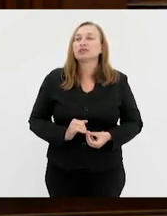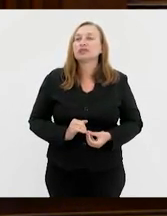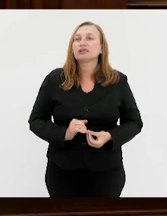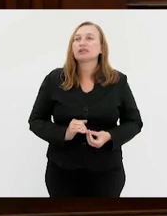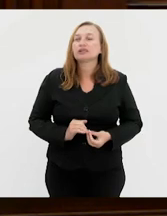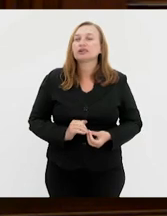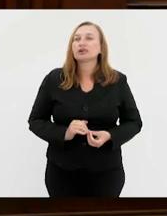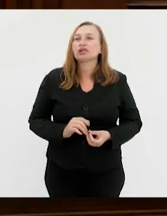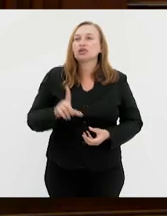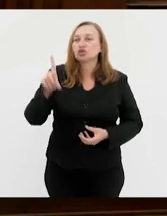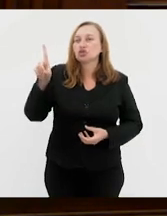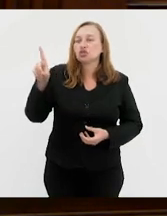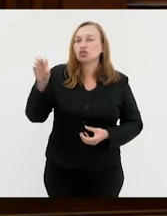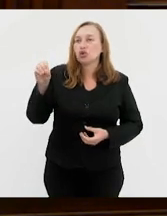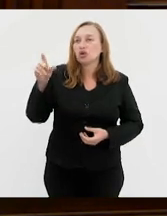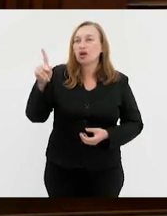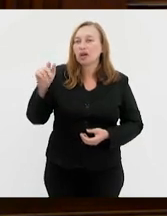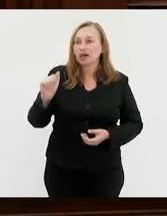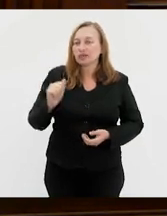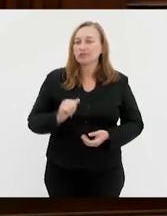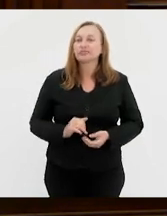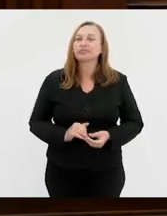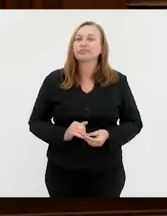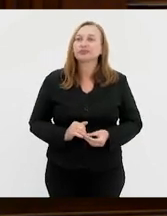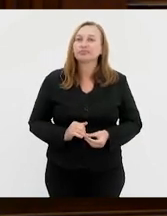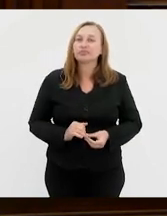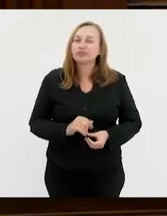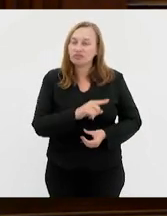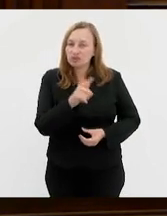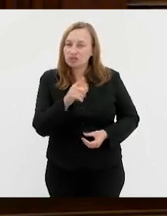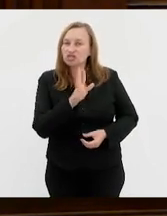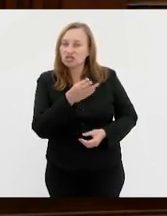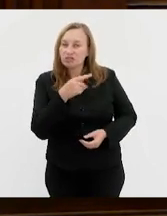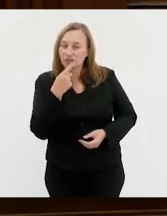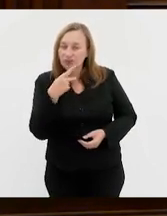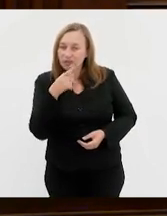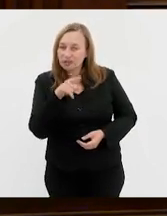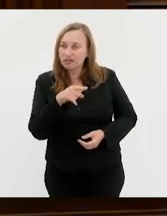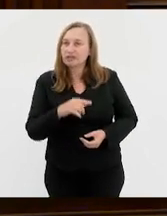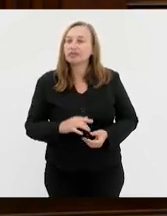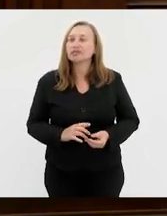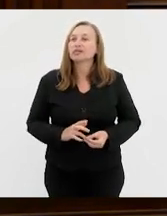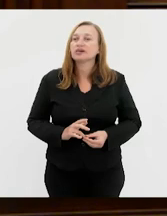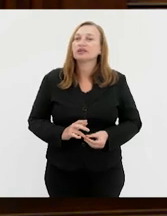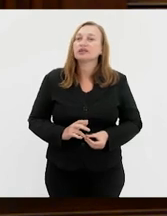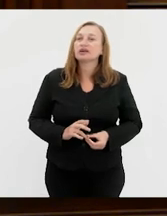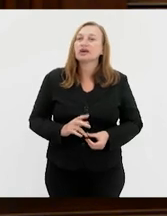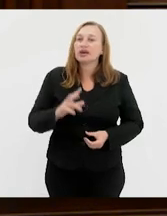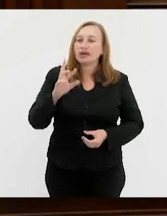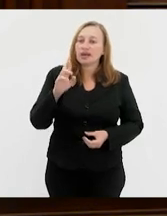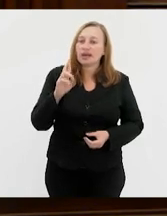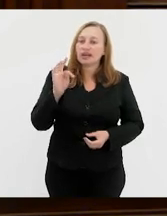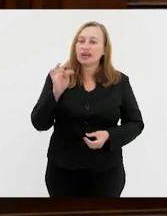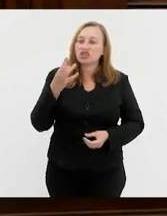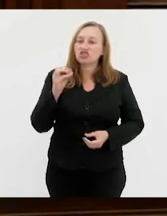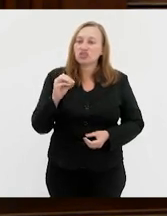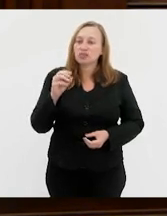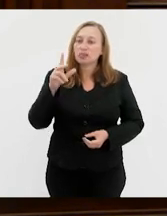Doca, que fez, né, você já comentou aí, Renatinho Paixão,